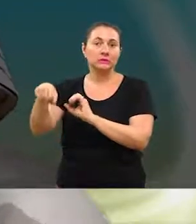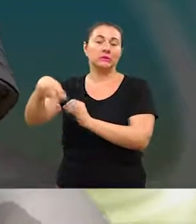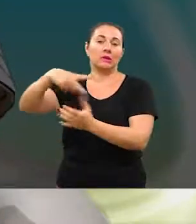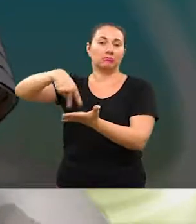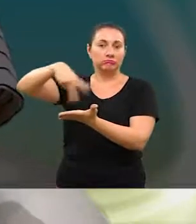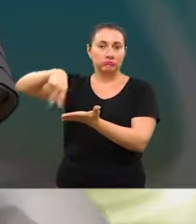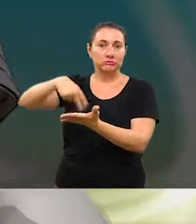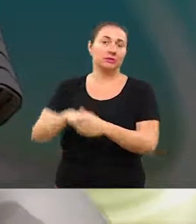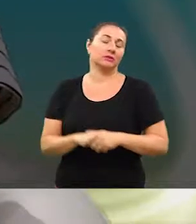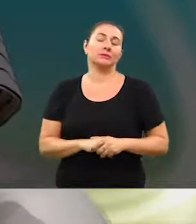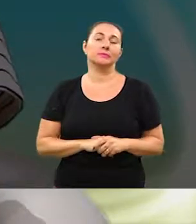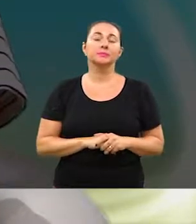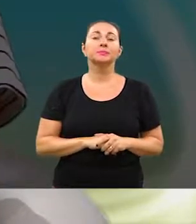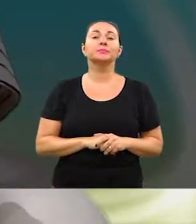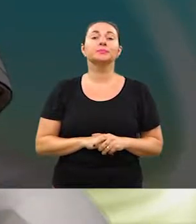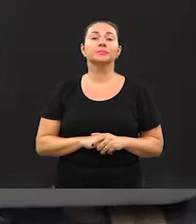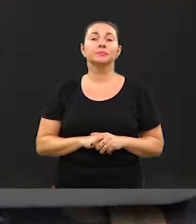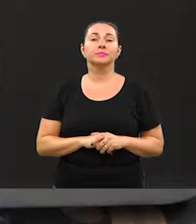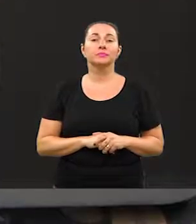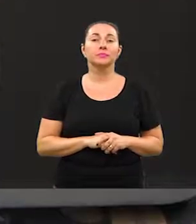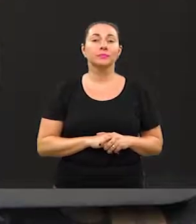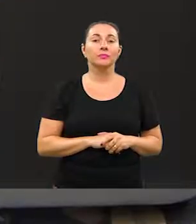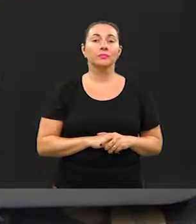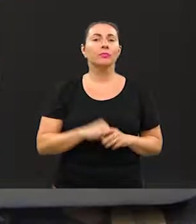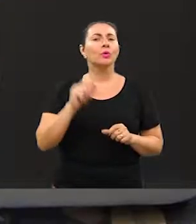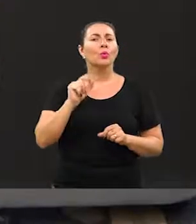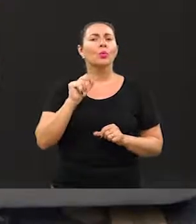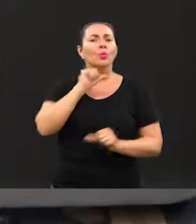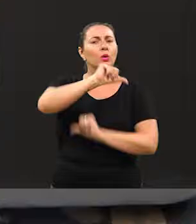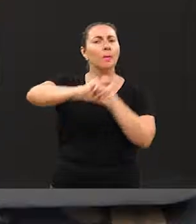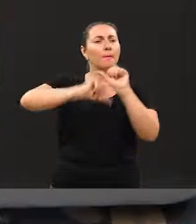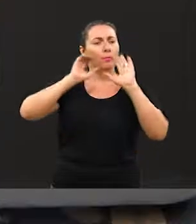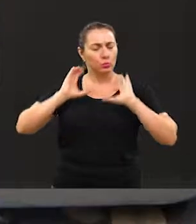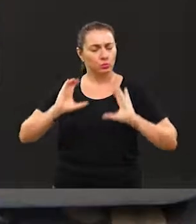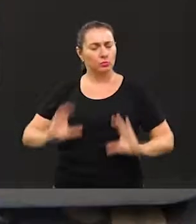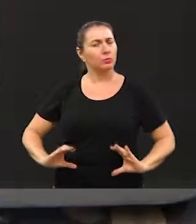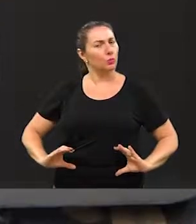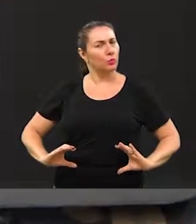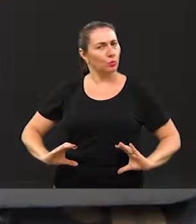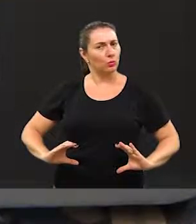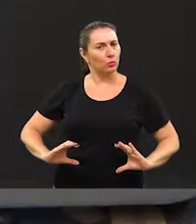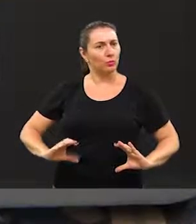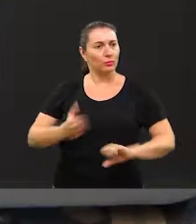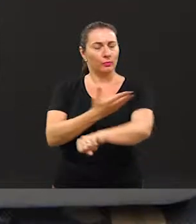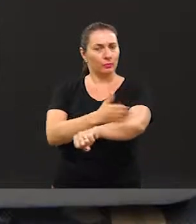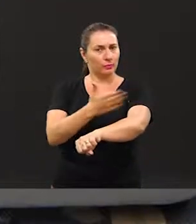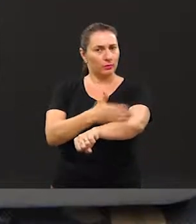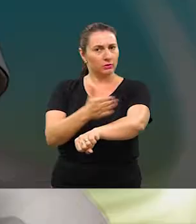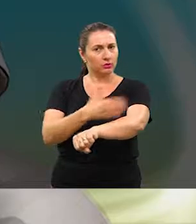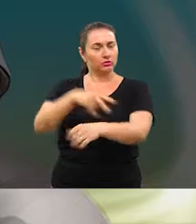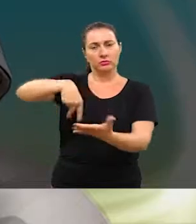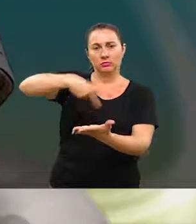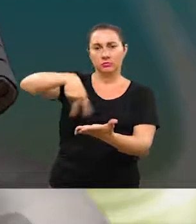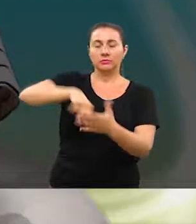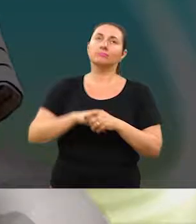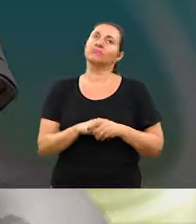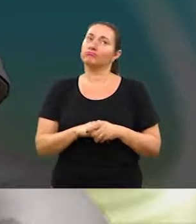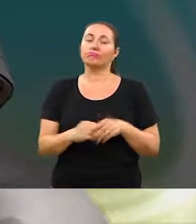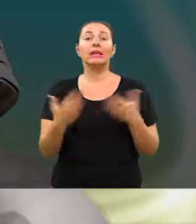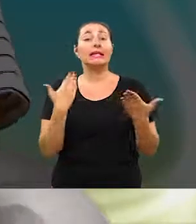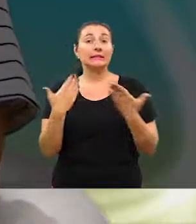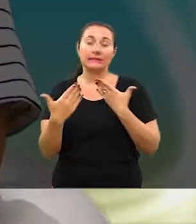pessoa. Mas, a princípio, não tem restrição nenhuma. Ah, que legal. E o que muda no corpo de quem pratica esse tipo de exercício? Aí